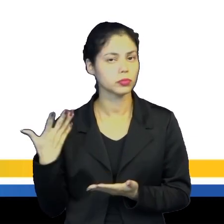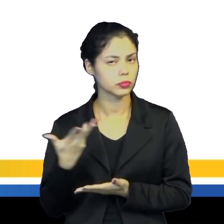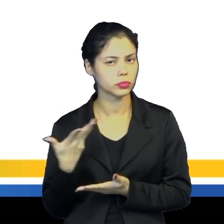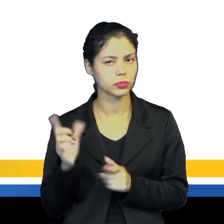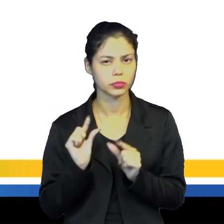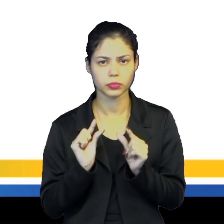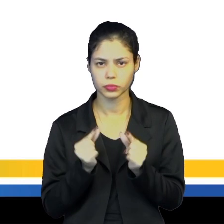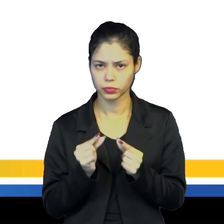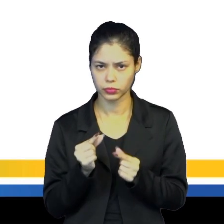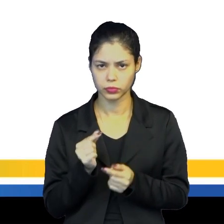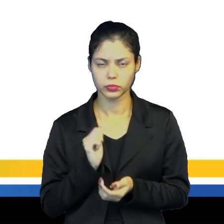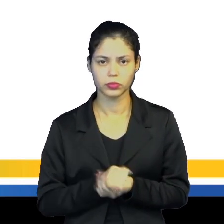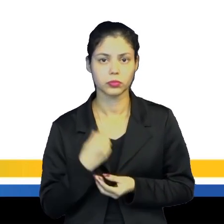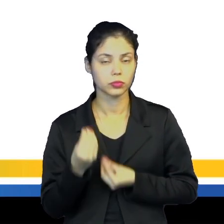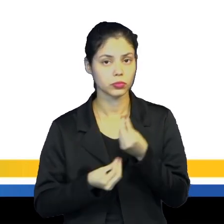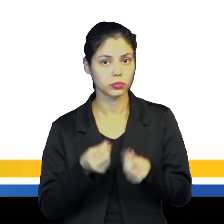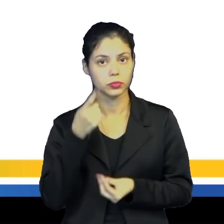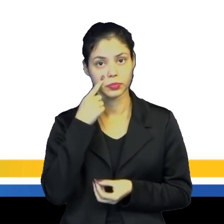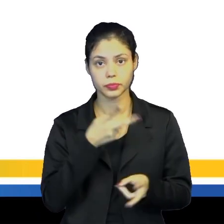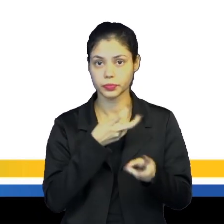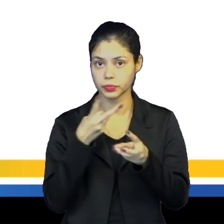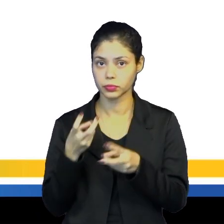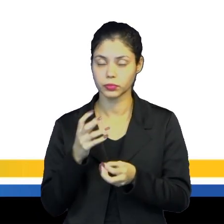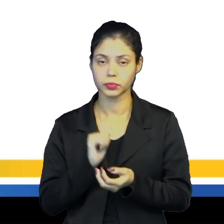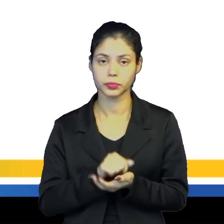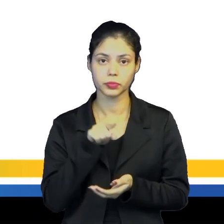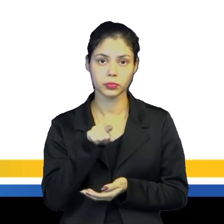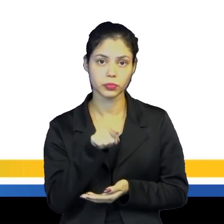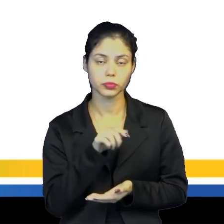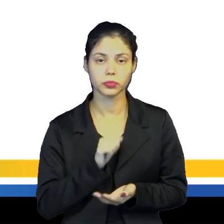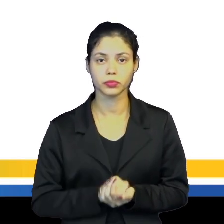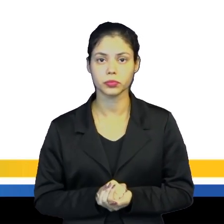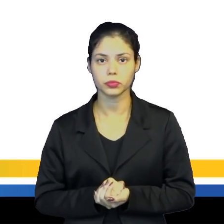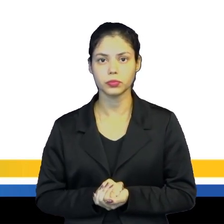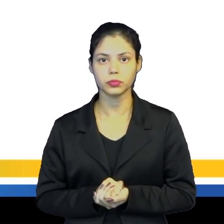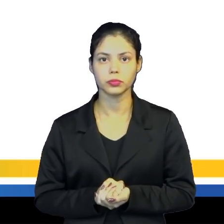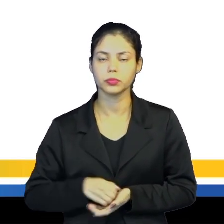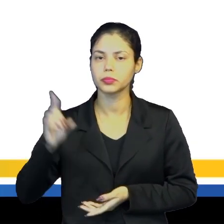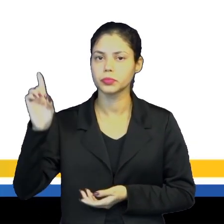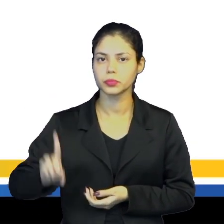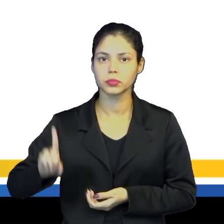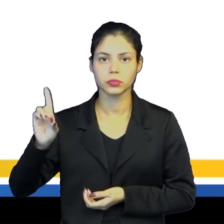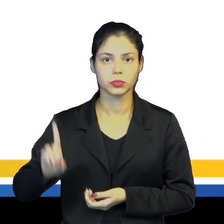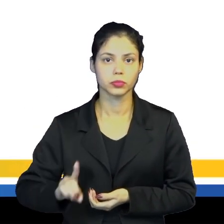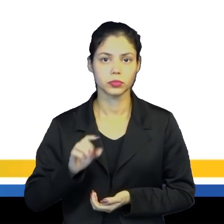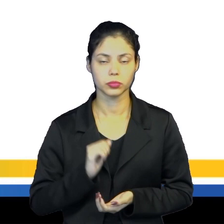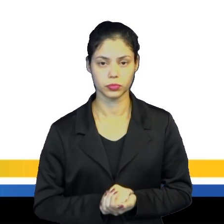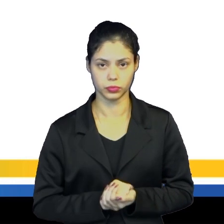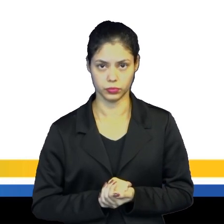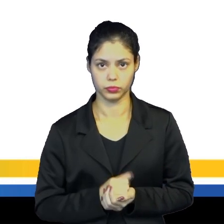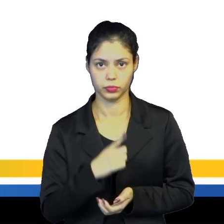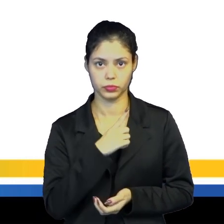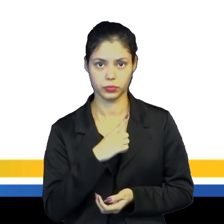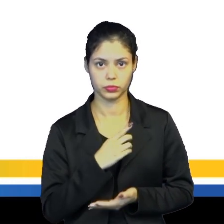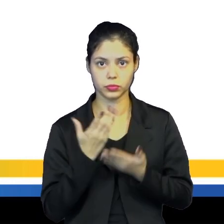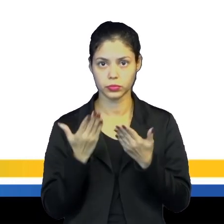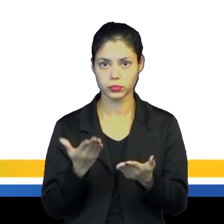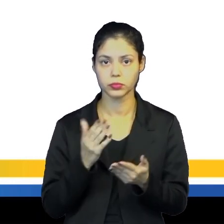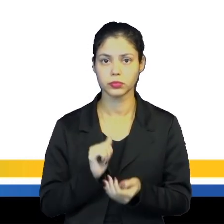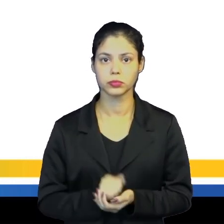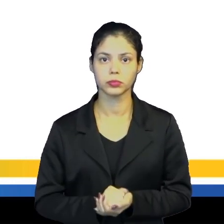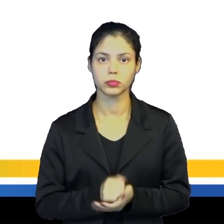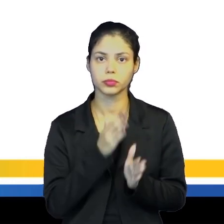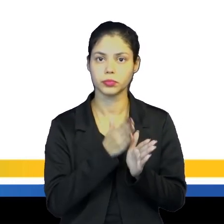base pequena, como vocês observam aí. E olhem bem ao lado direito, tá? Então, nós temos aí